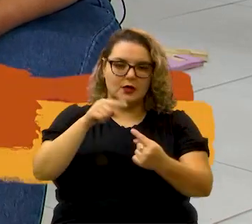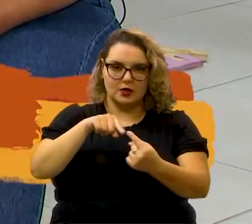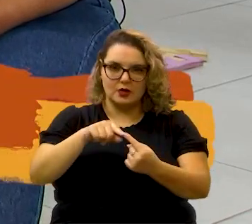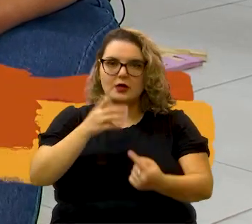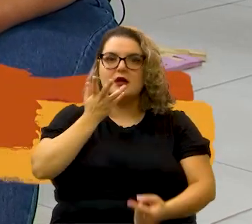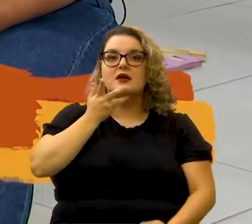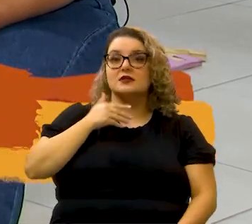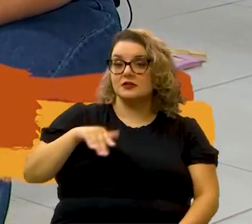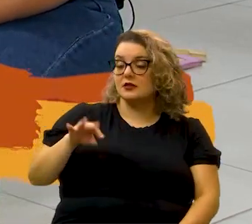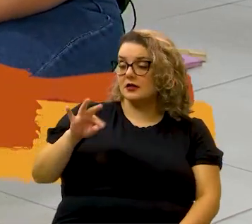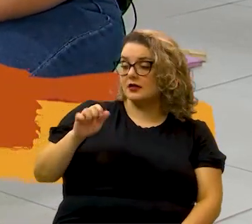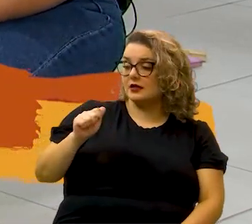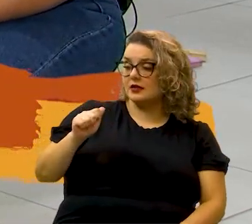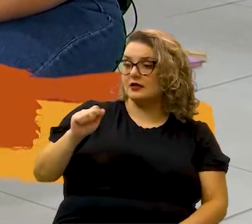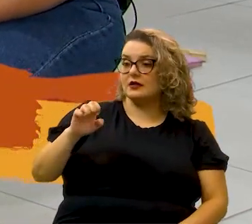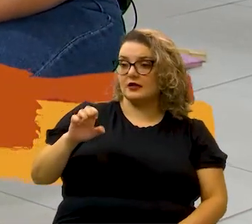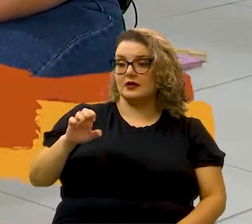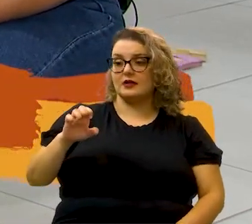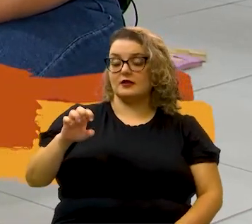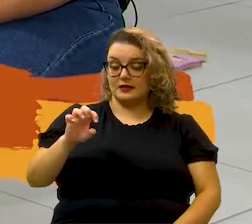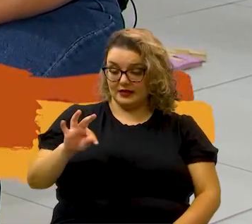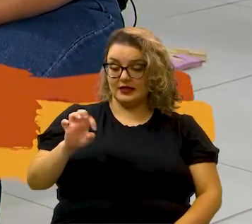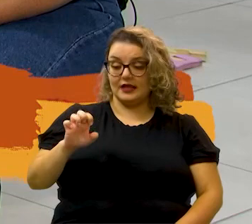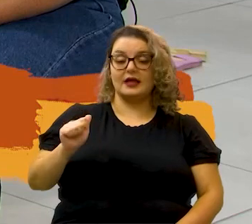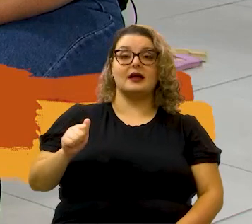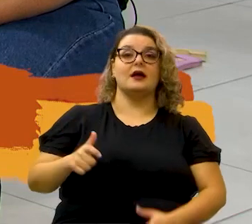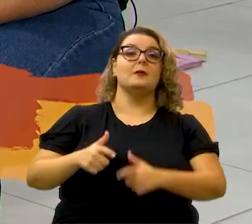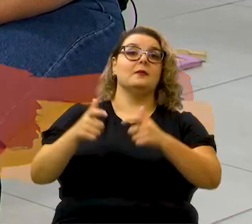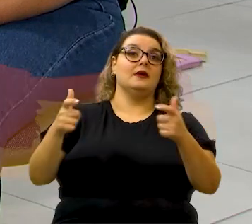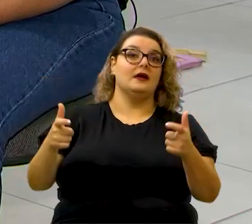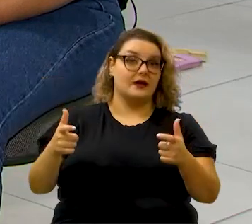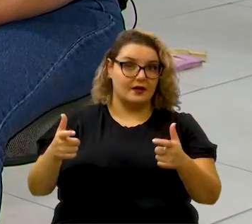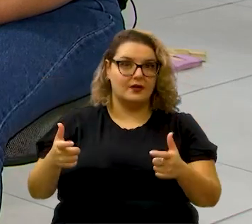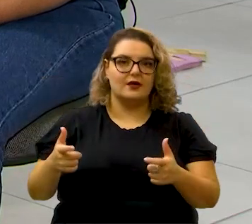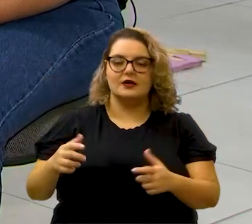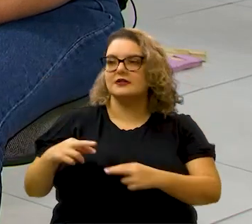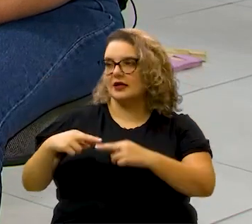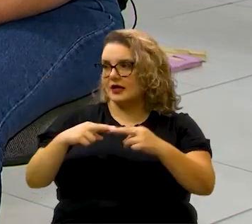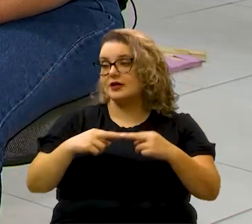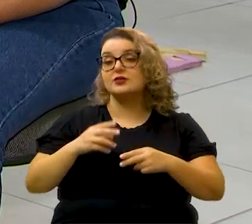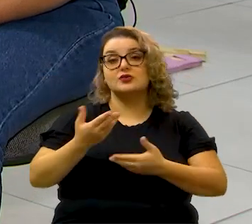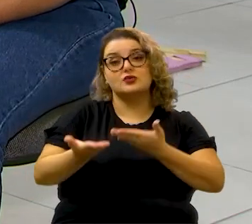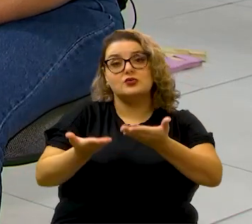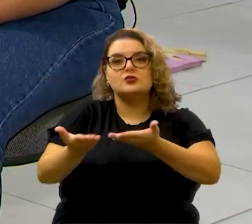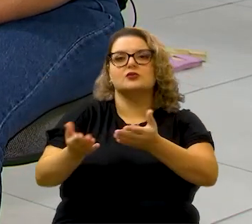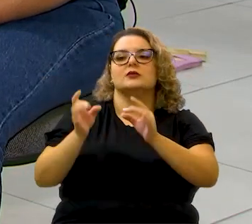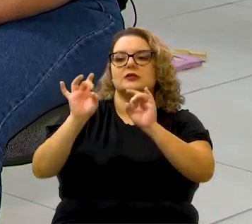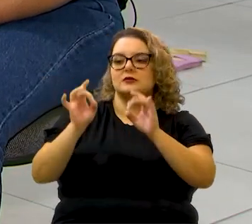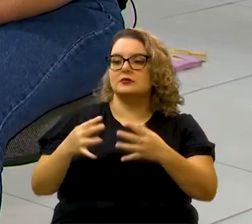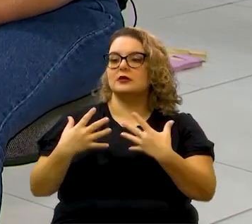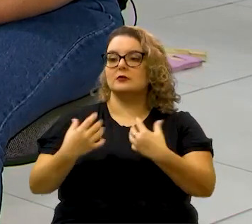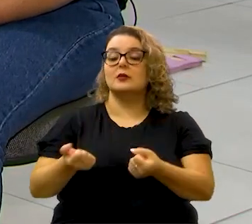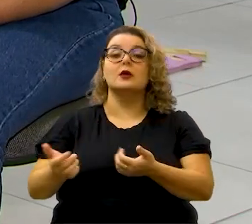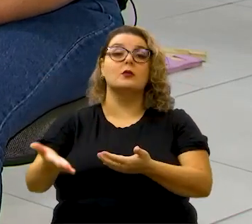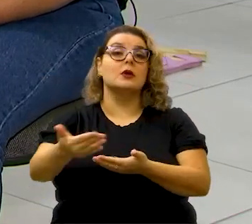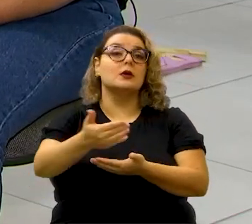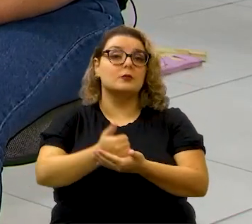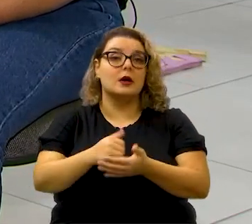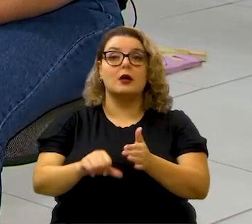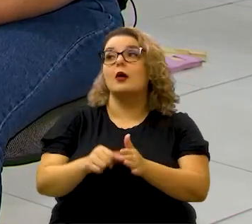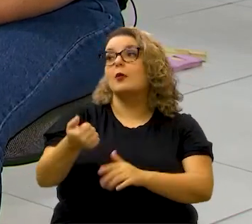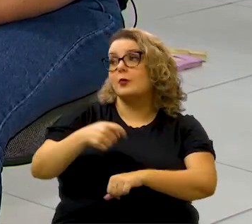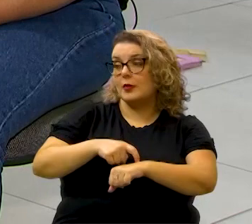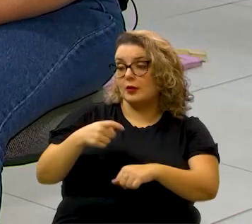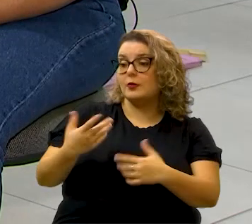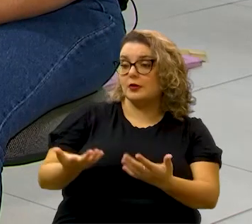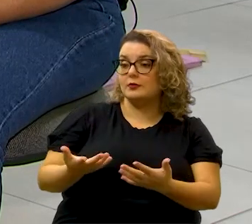os públicos-alvos, né, as crianças com TEA é a nossa maior clientela na rede e a gente sempre tem um cuidado bem especial para poder